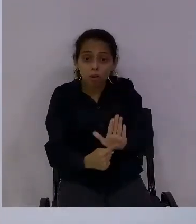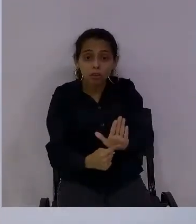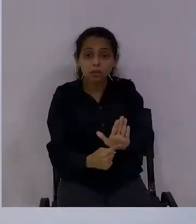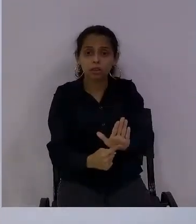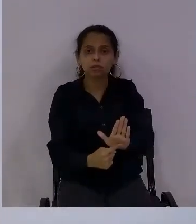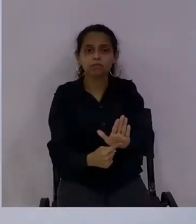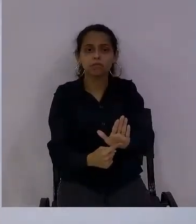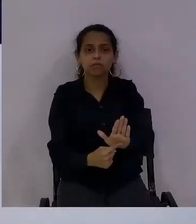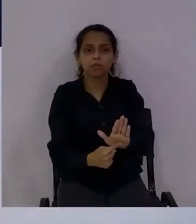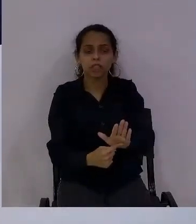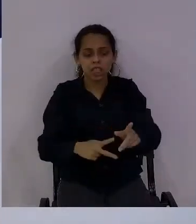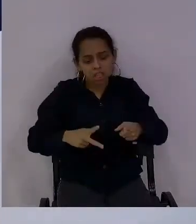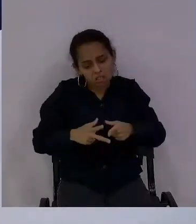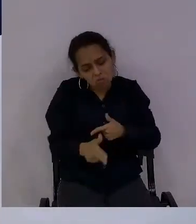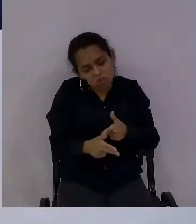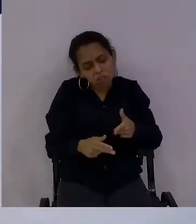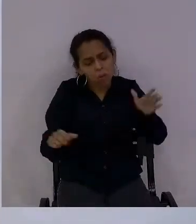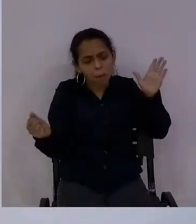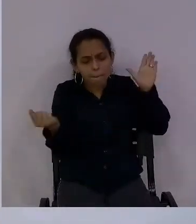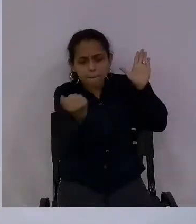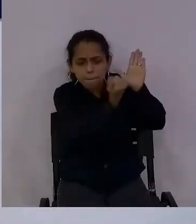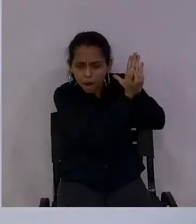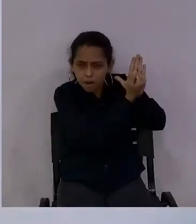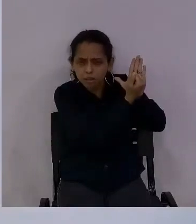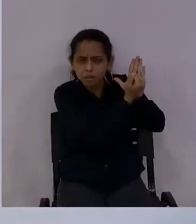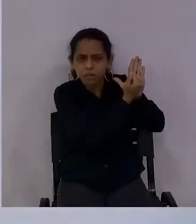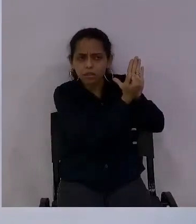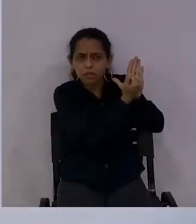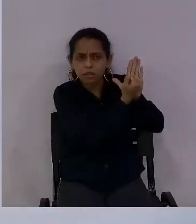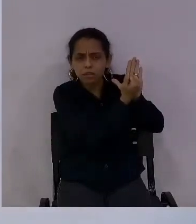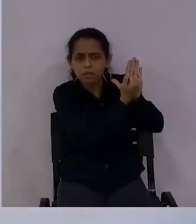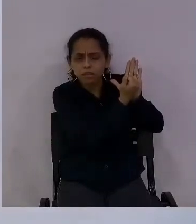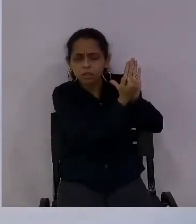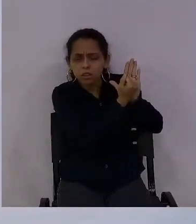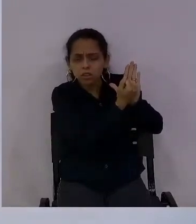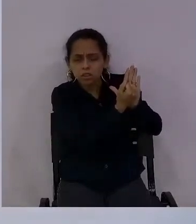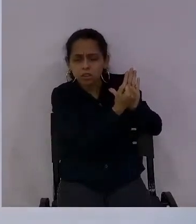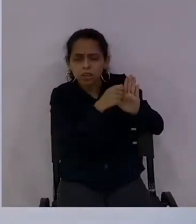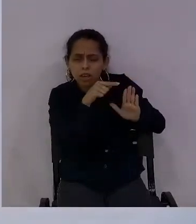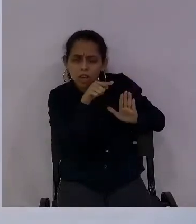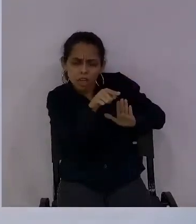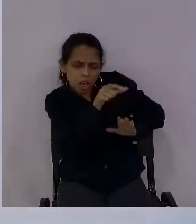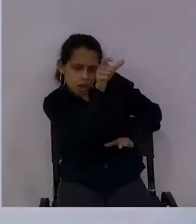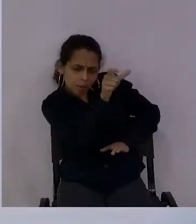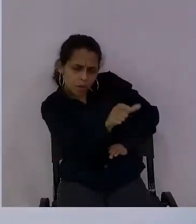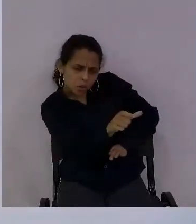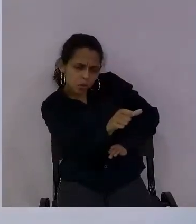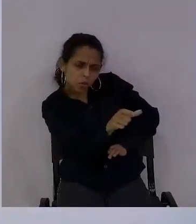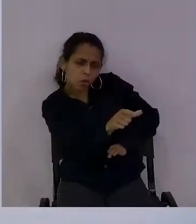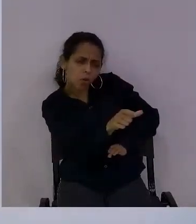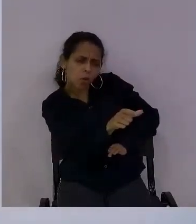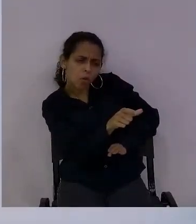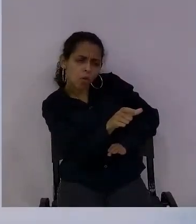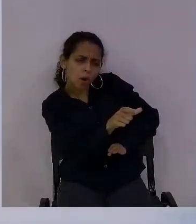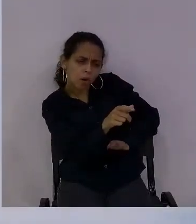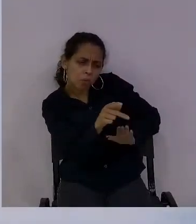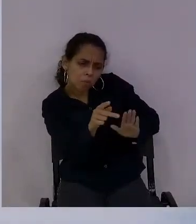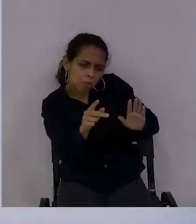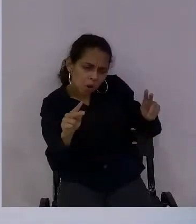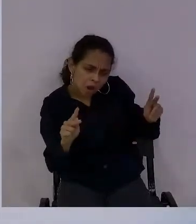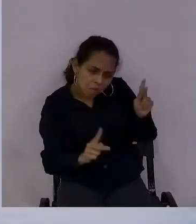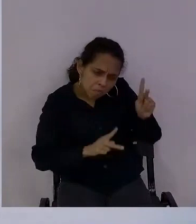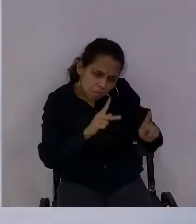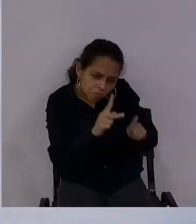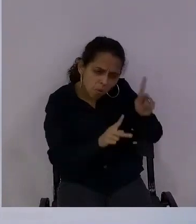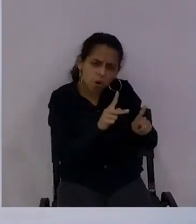era a marca de que aquela pessoa pertencia ao povo de Deus. Jesus é este que pertence ao povo, que